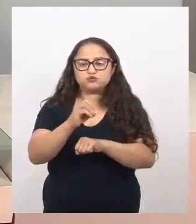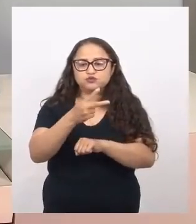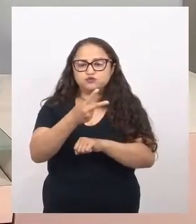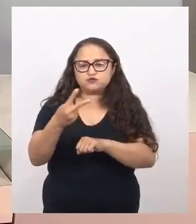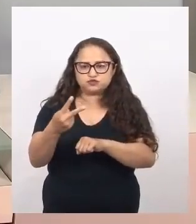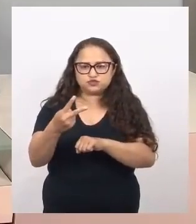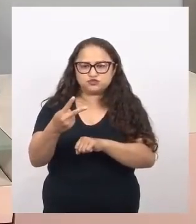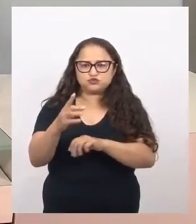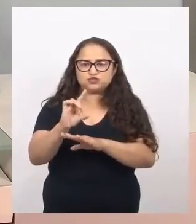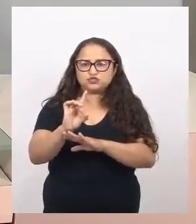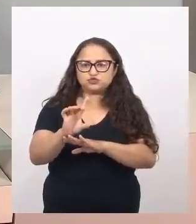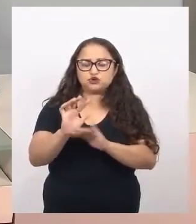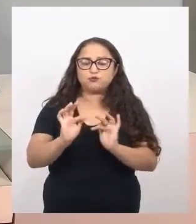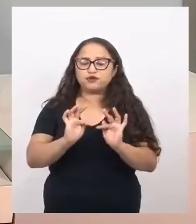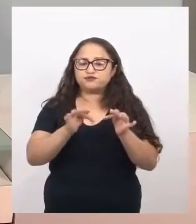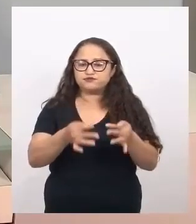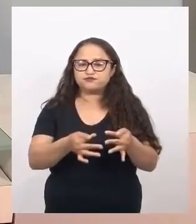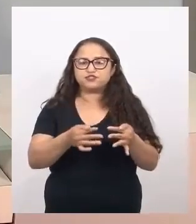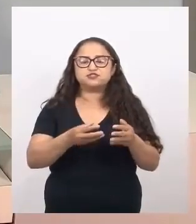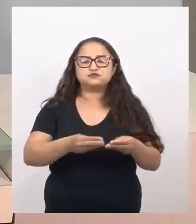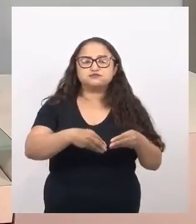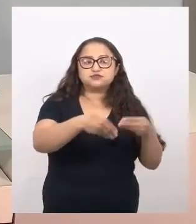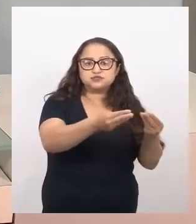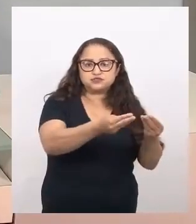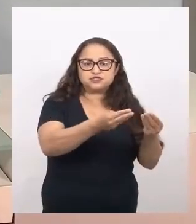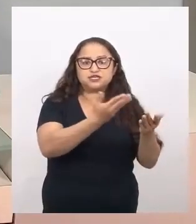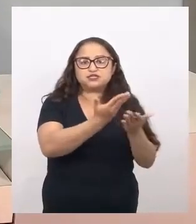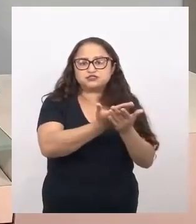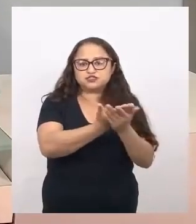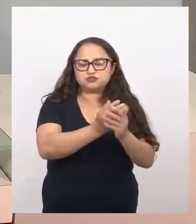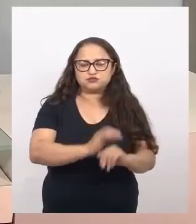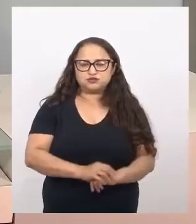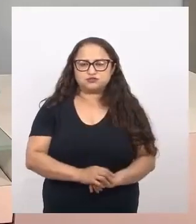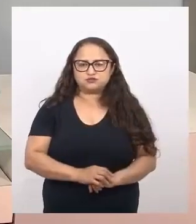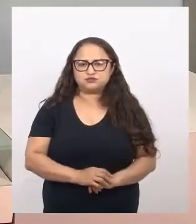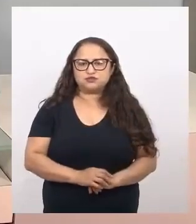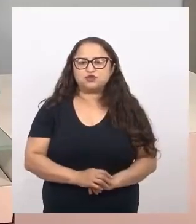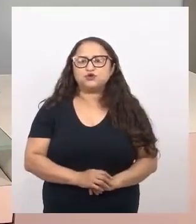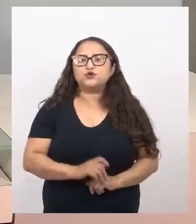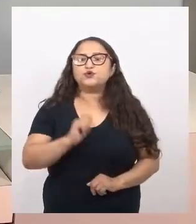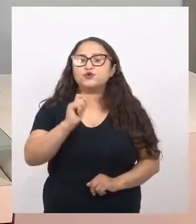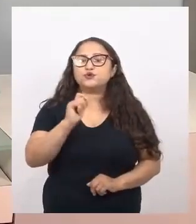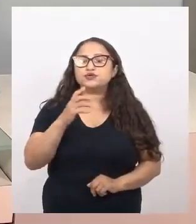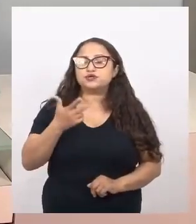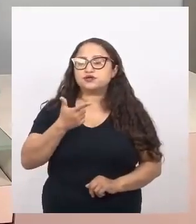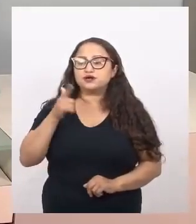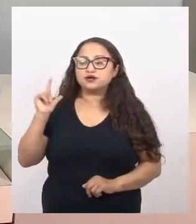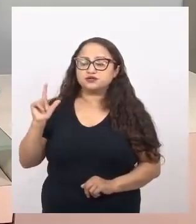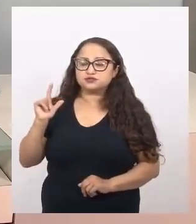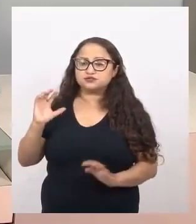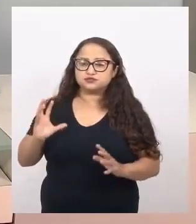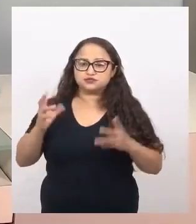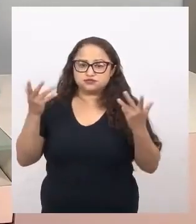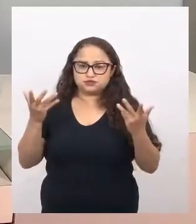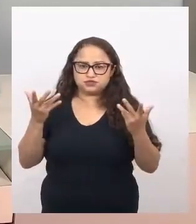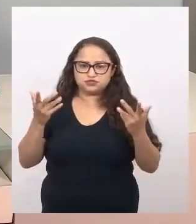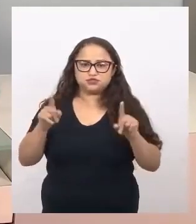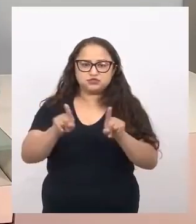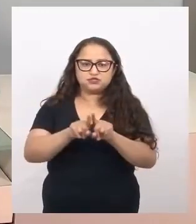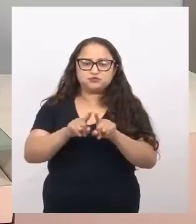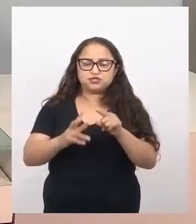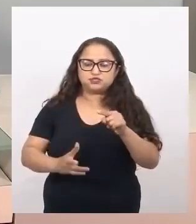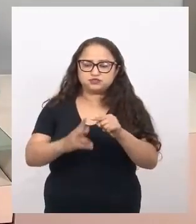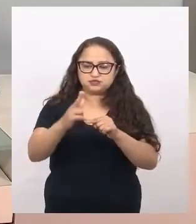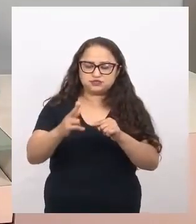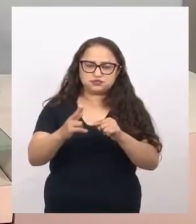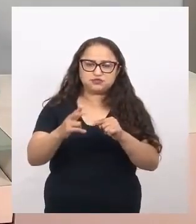para fins de atribuição, tá? Então, o procedimento posterior, tanto da cessação quanto do afastamento, ele precisa